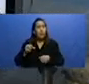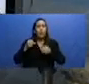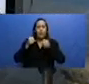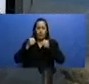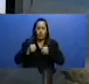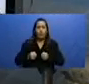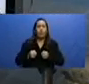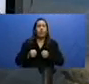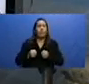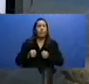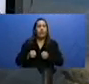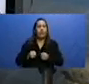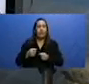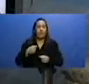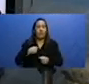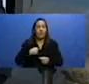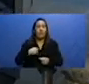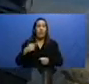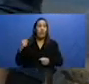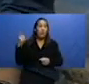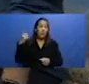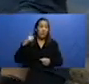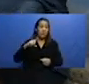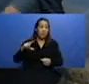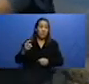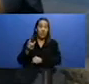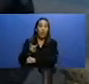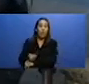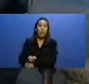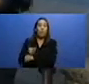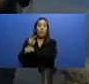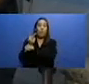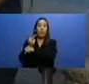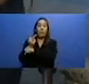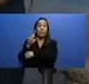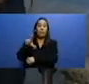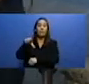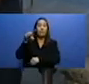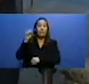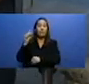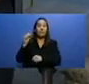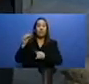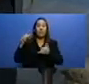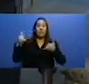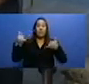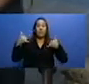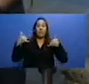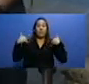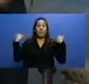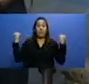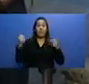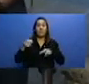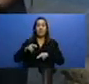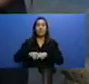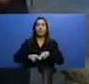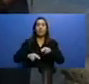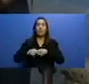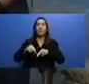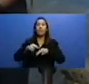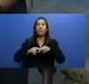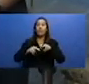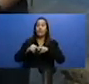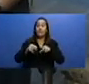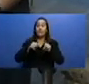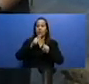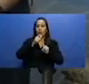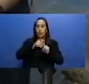será sorteado na festa junina da escola. E aí? Se tivesse uma festa junina, né? Tivesse tido no mês de